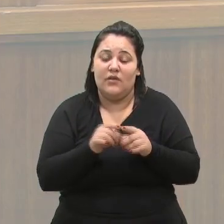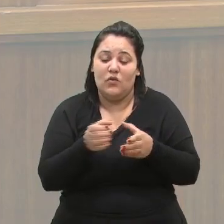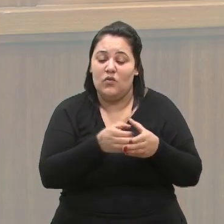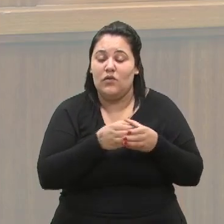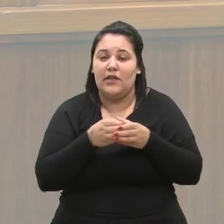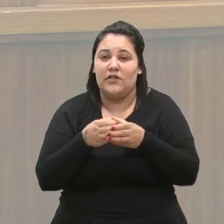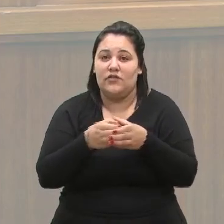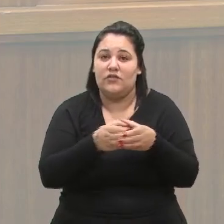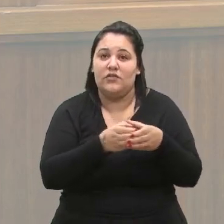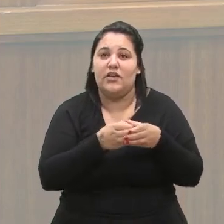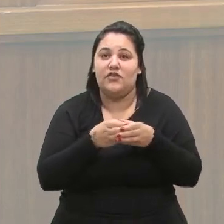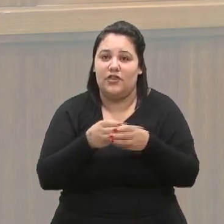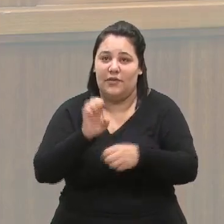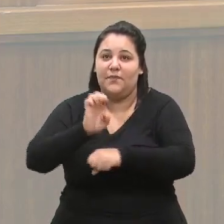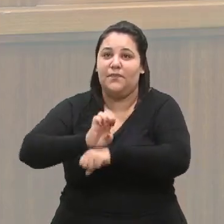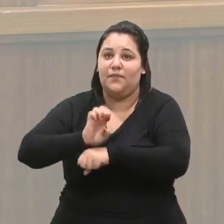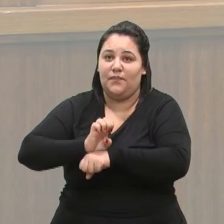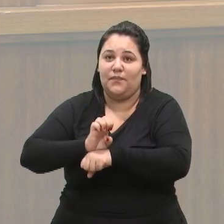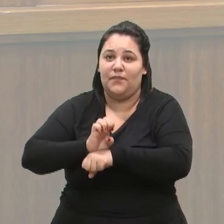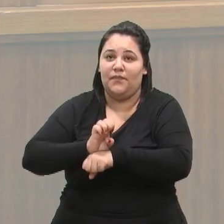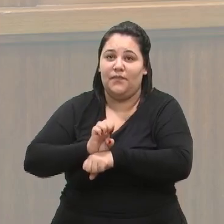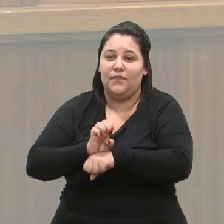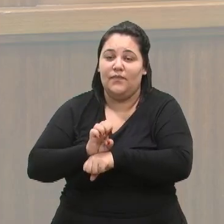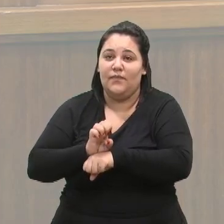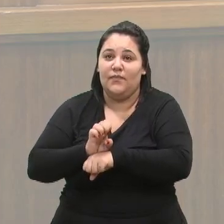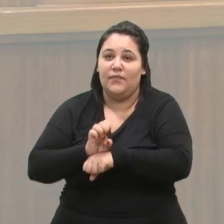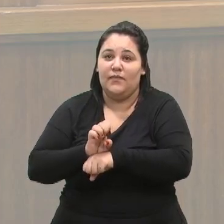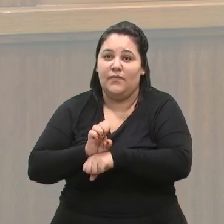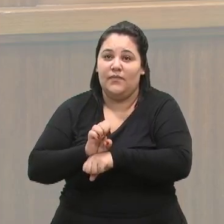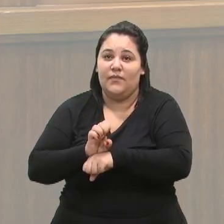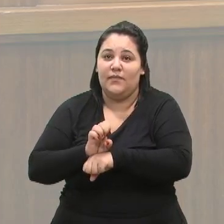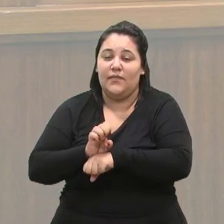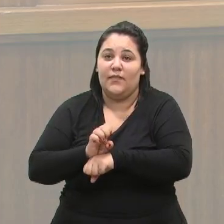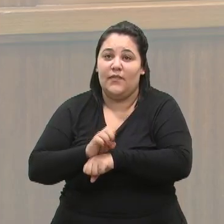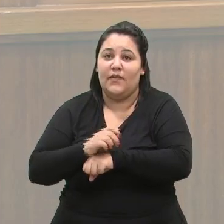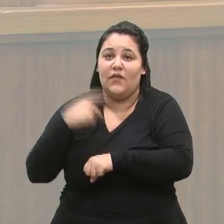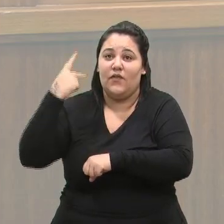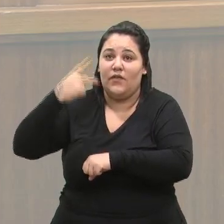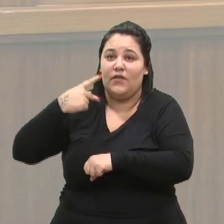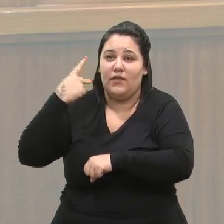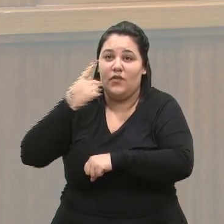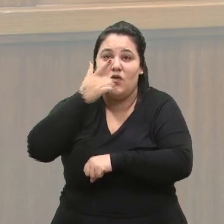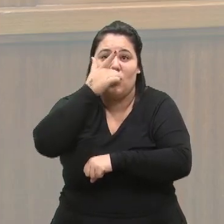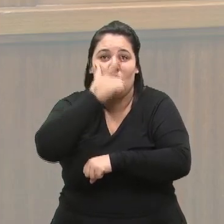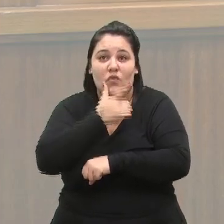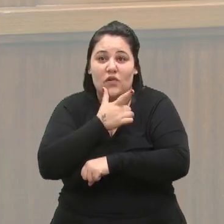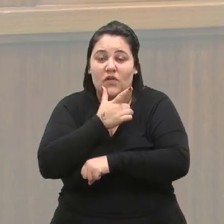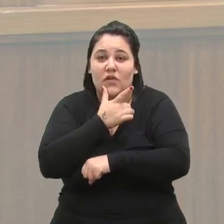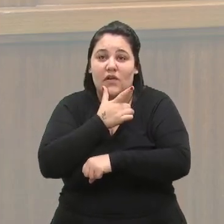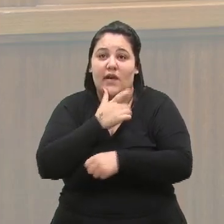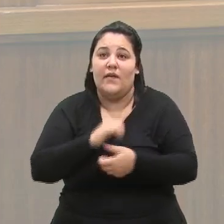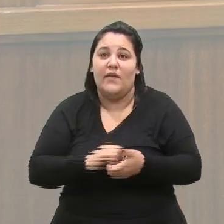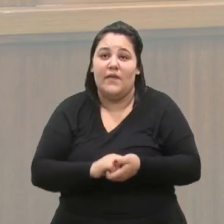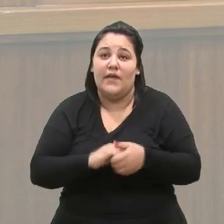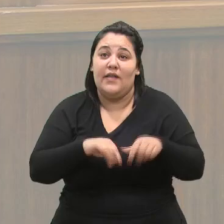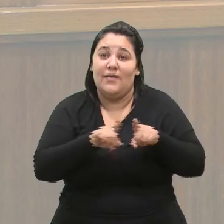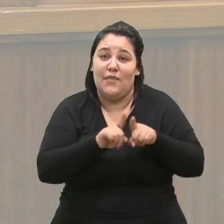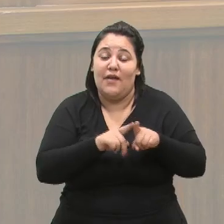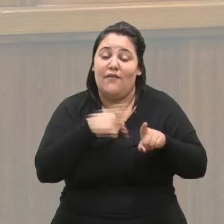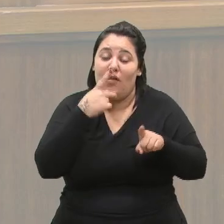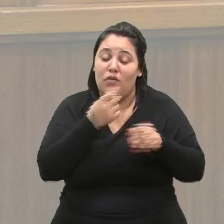estado. E eu acho que isso que o vereador Lucas traz em relação ao ensino técnico é algo